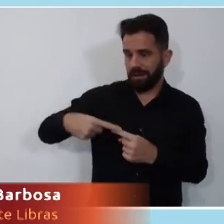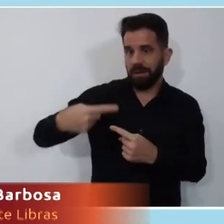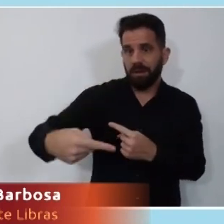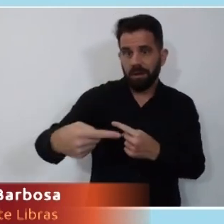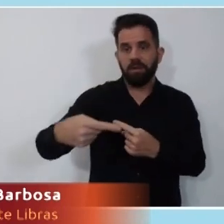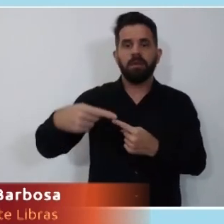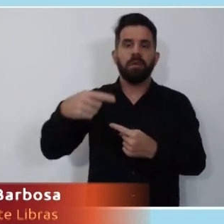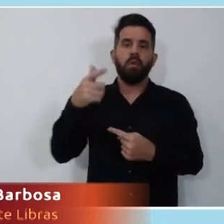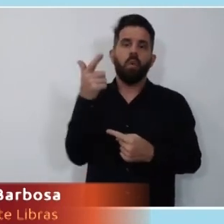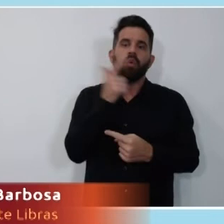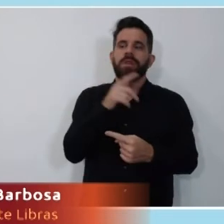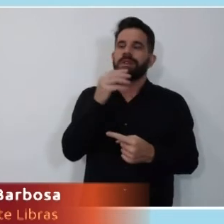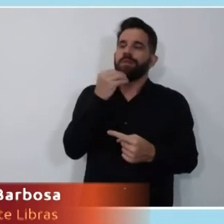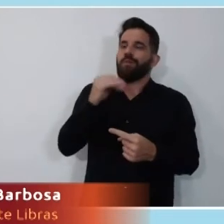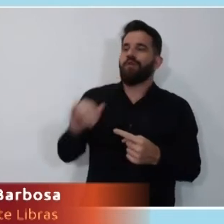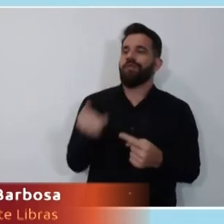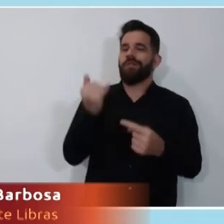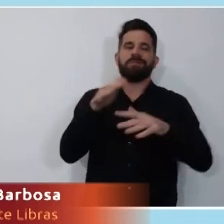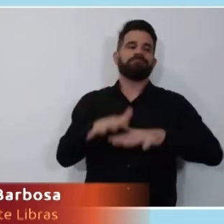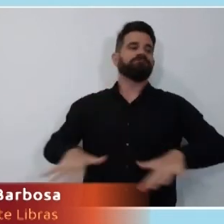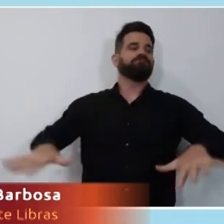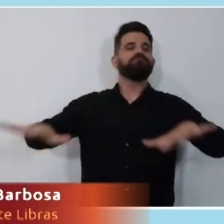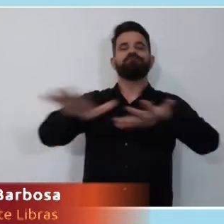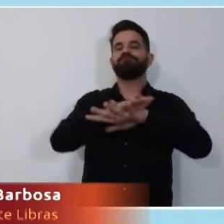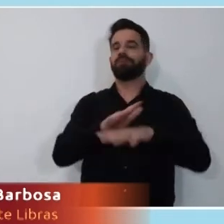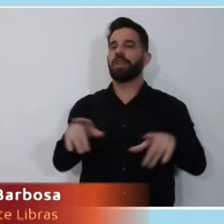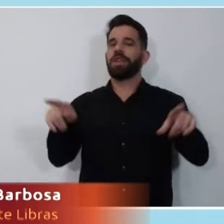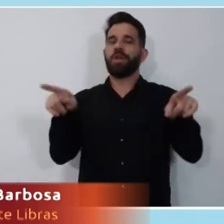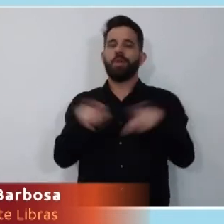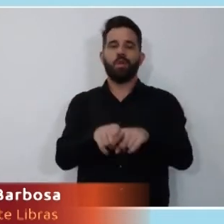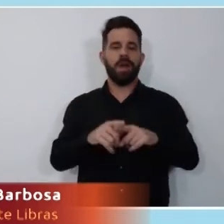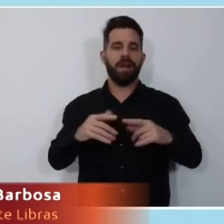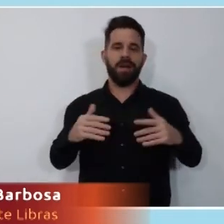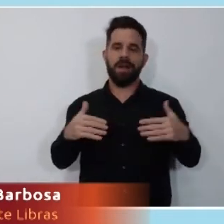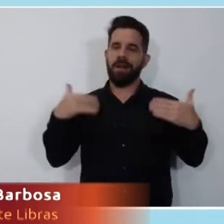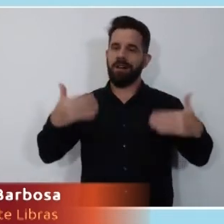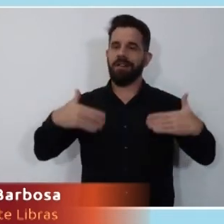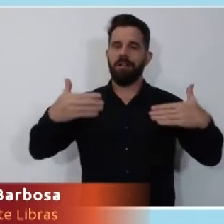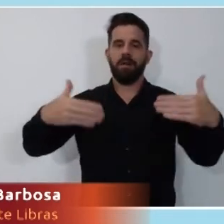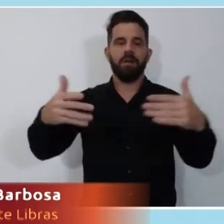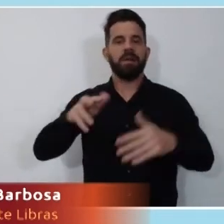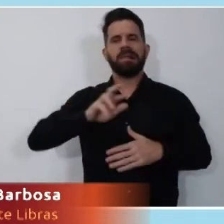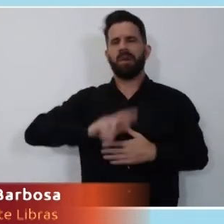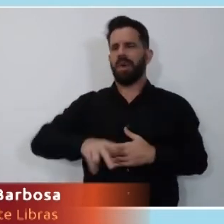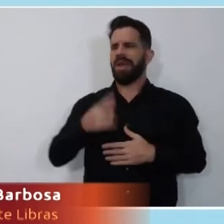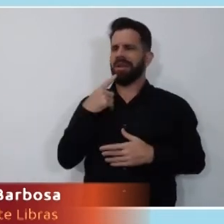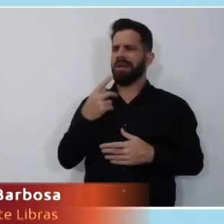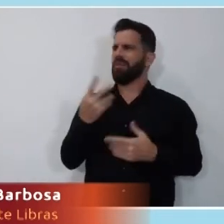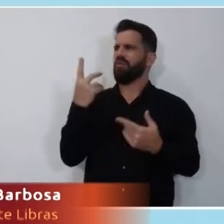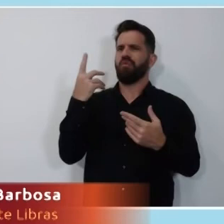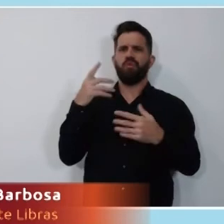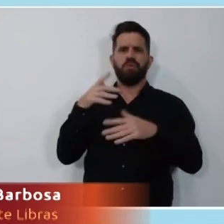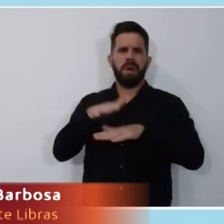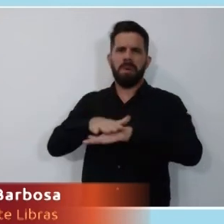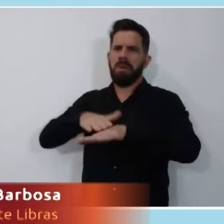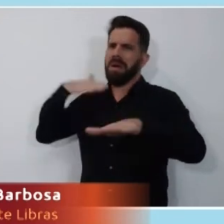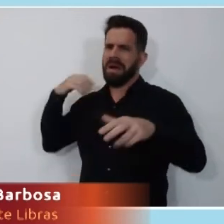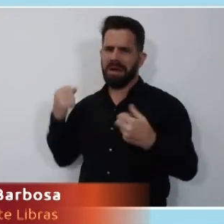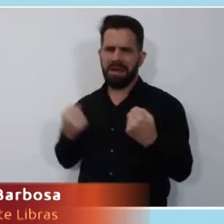do ambiente para se locomover com a mesma equidade. Não é só o espaço ficar só para carro, nós também precisamos caminhar.